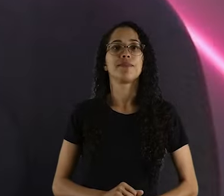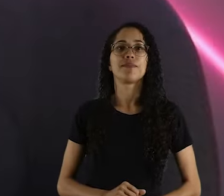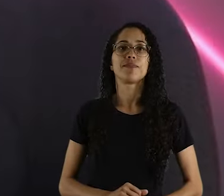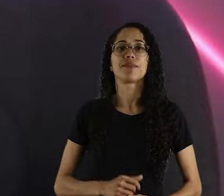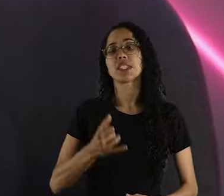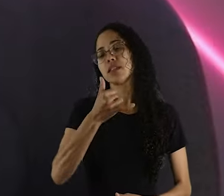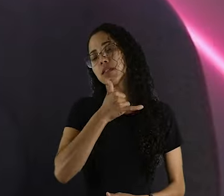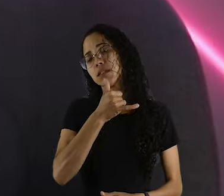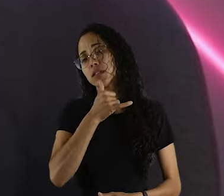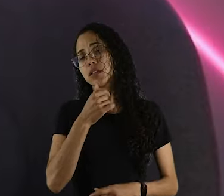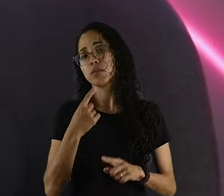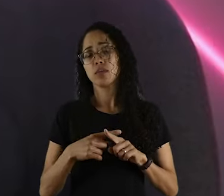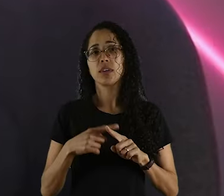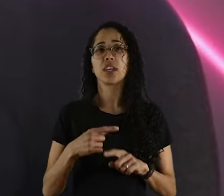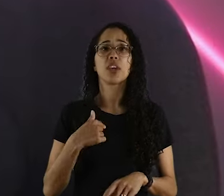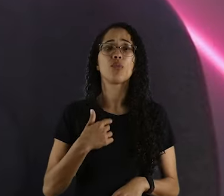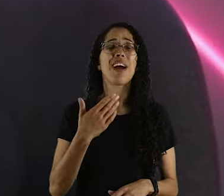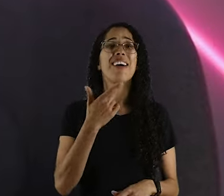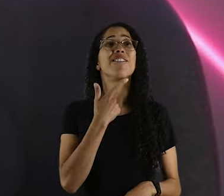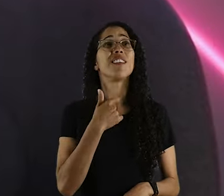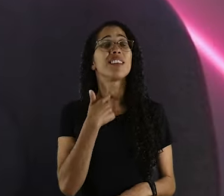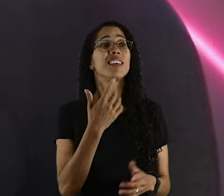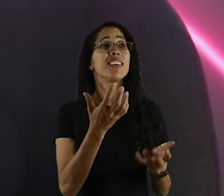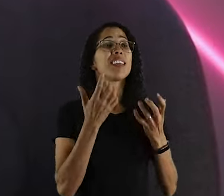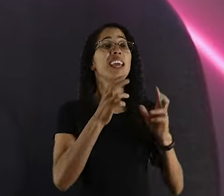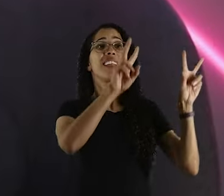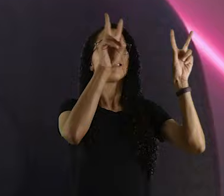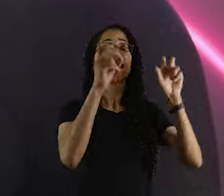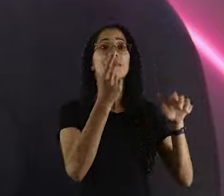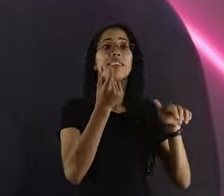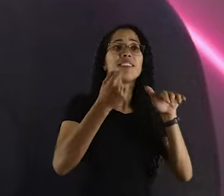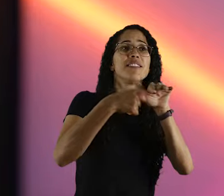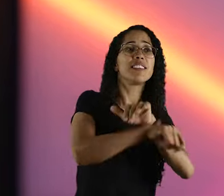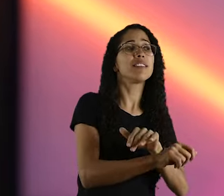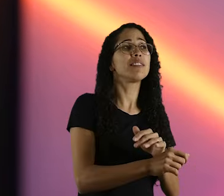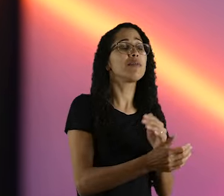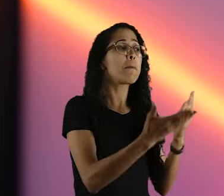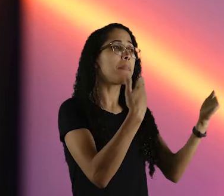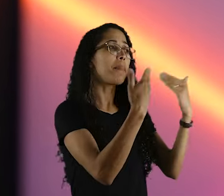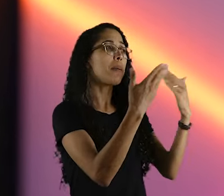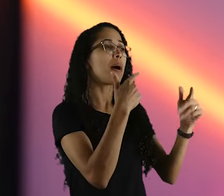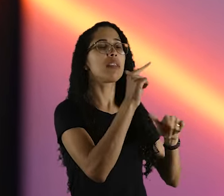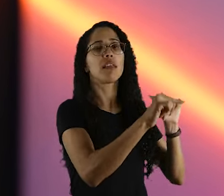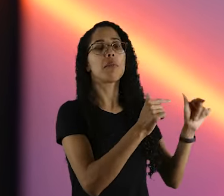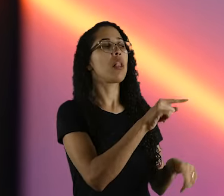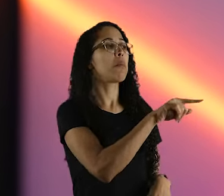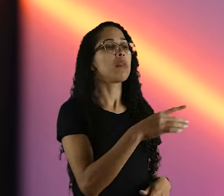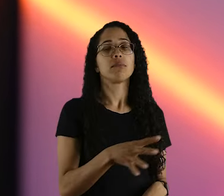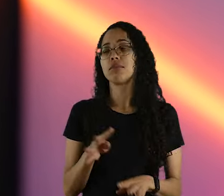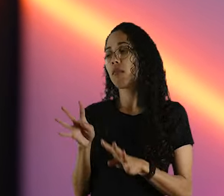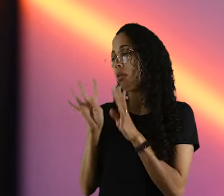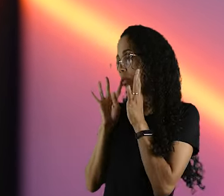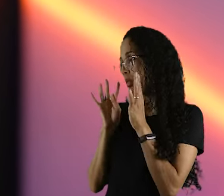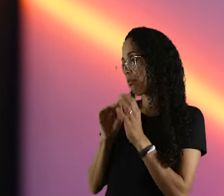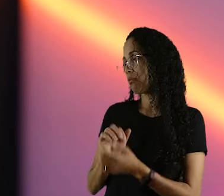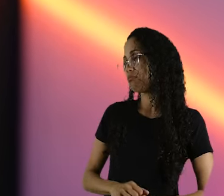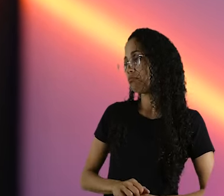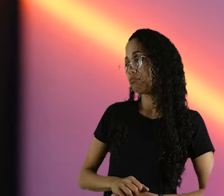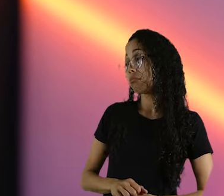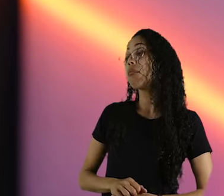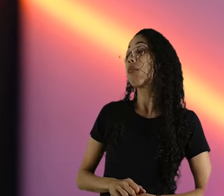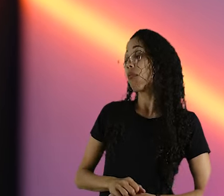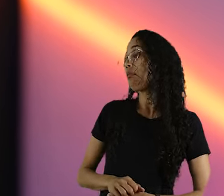triste porque eu tenho vontade de conversar com as pessoas, sabe? De falar sobre. Eu falo no meu trabalho, a pessoa só escuta,